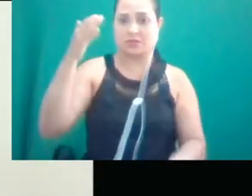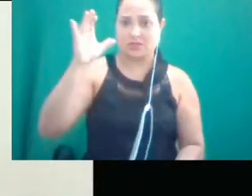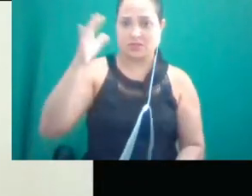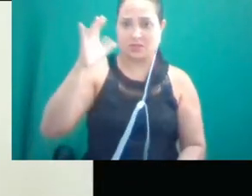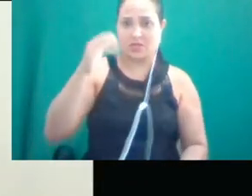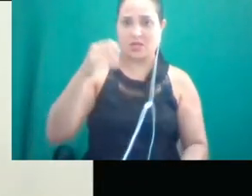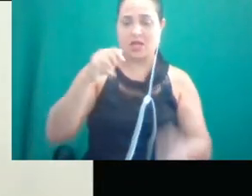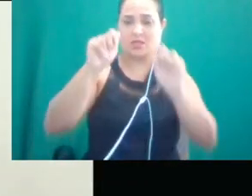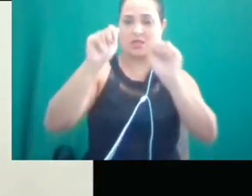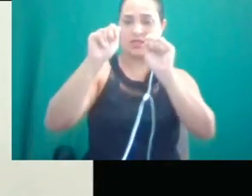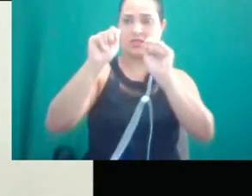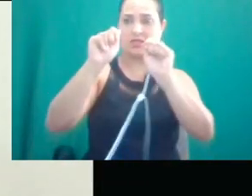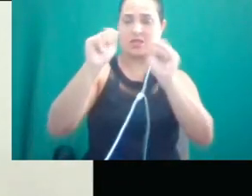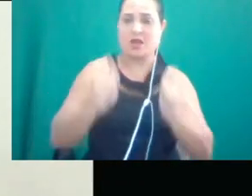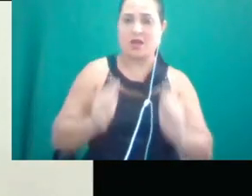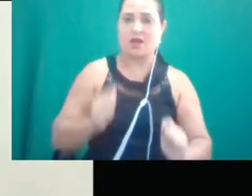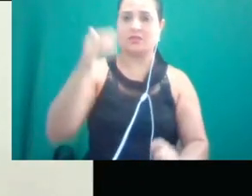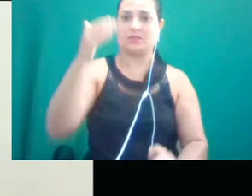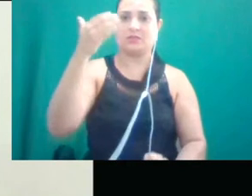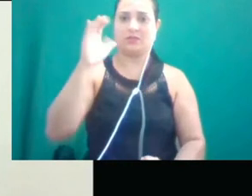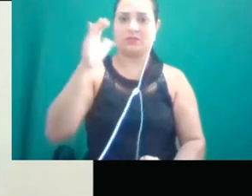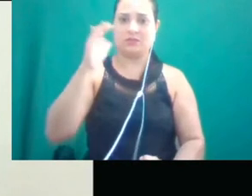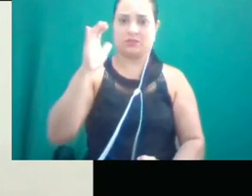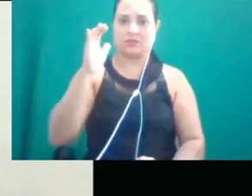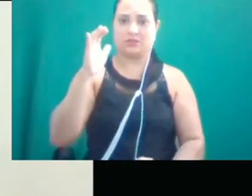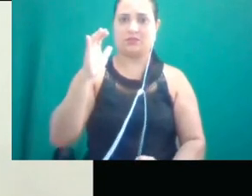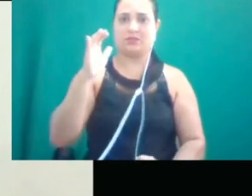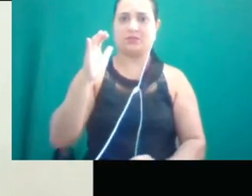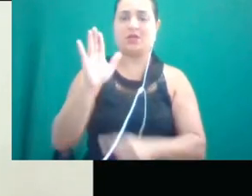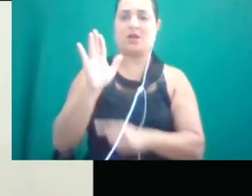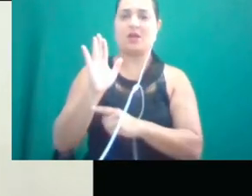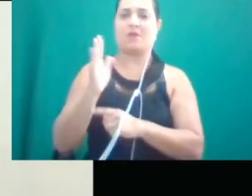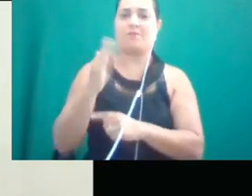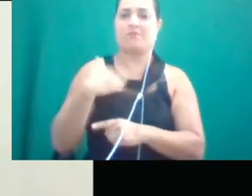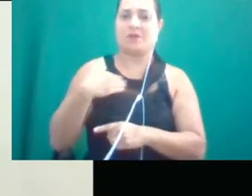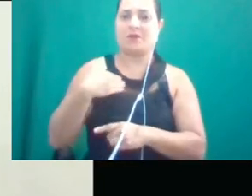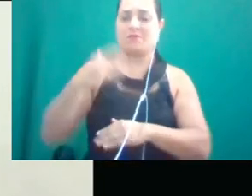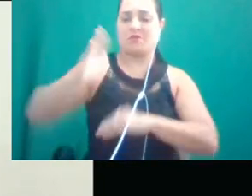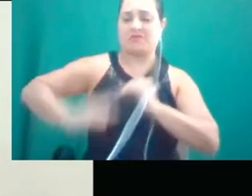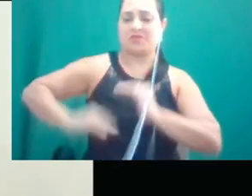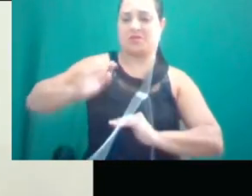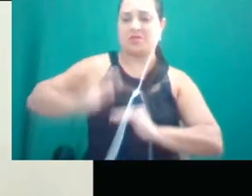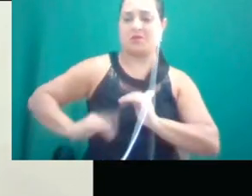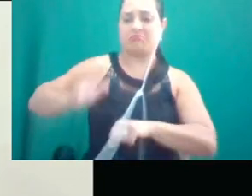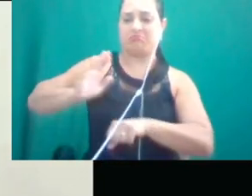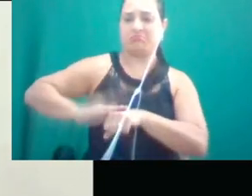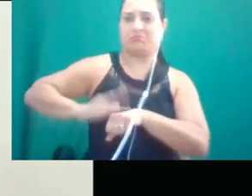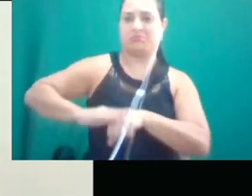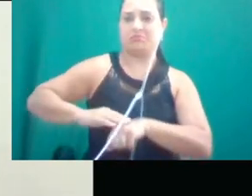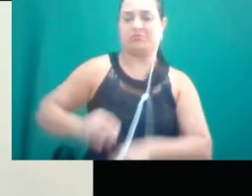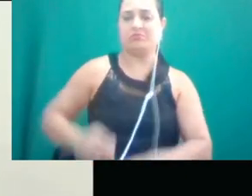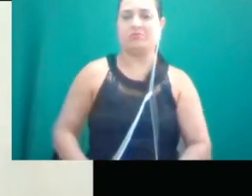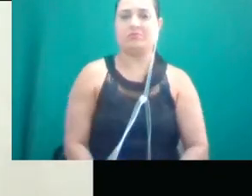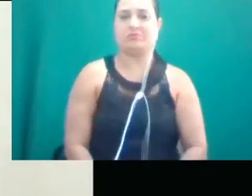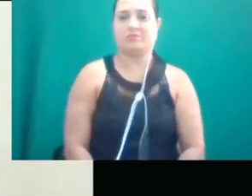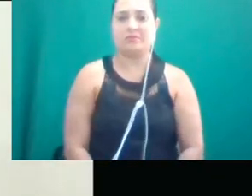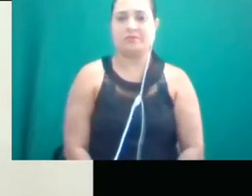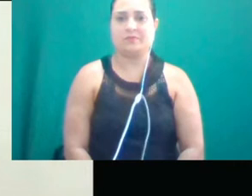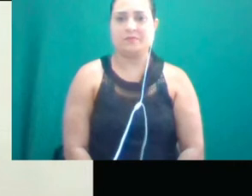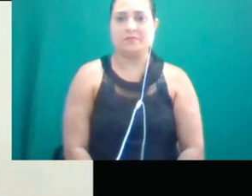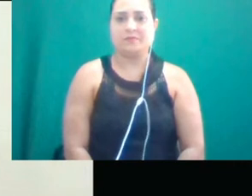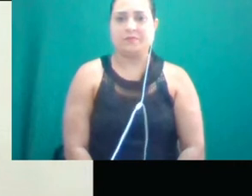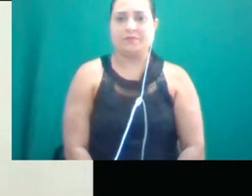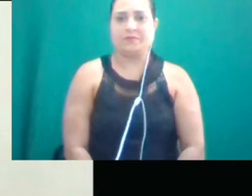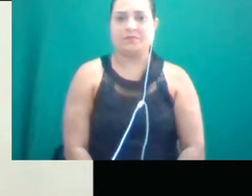entre ciência e arte, para tanto aplicando os conhecimentos científicos em benefício da prevenção e cura